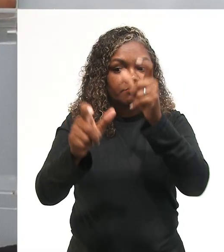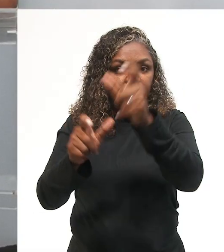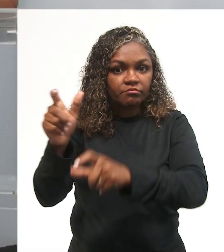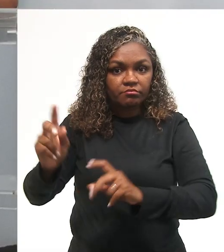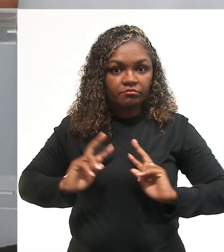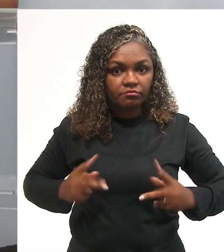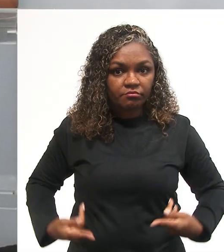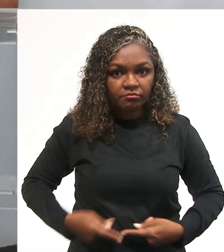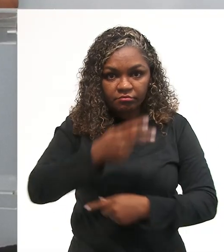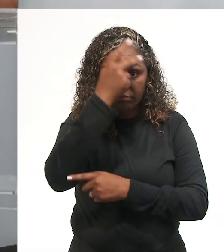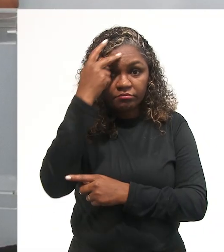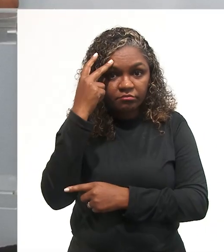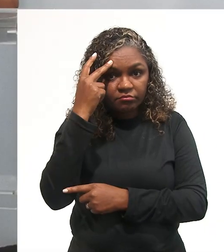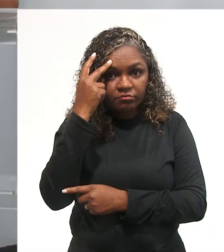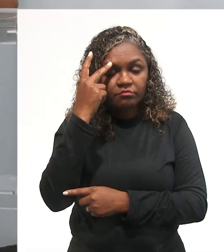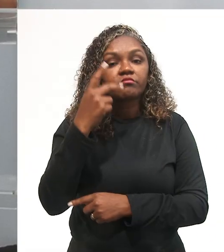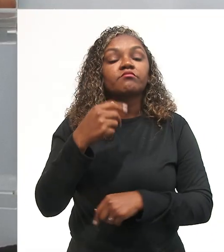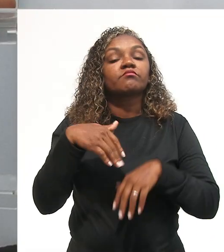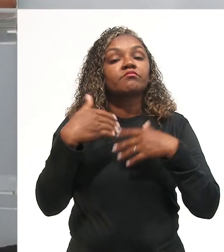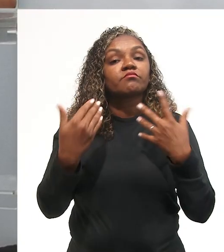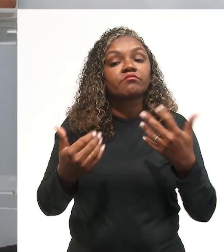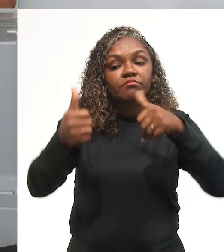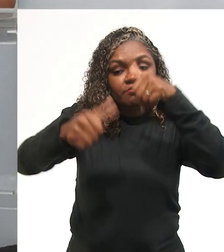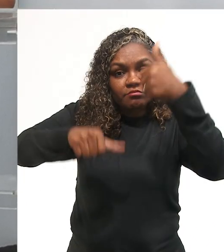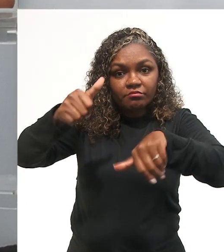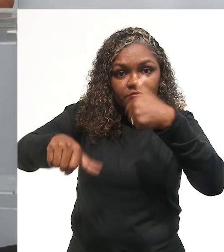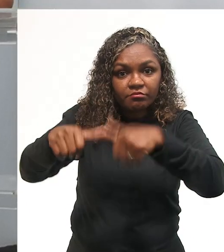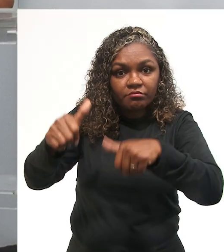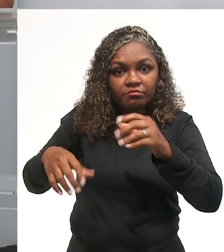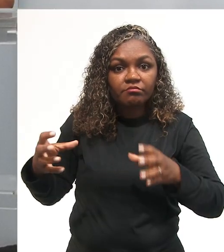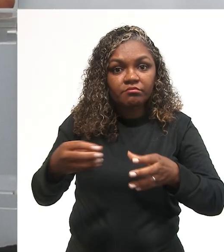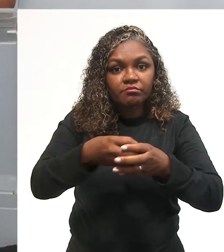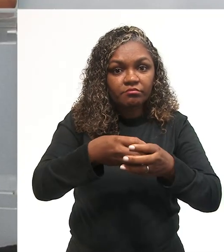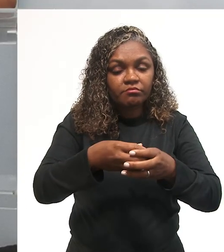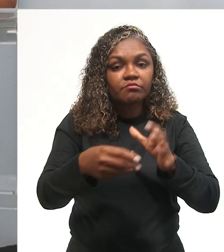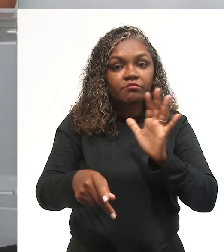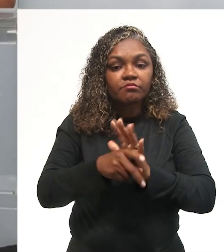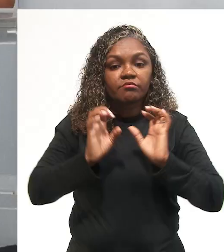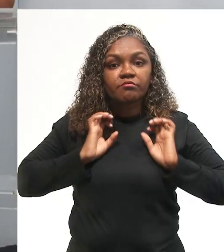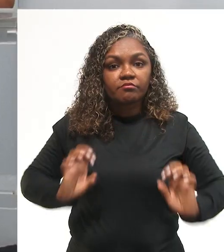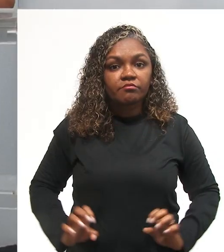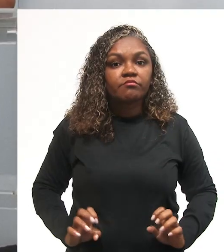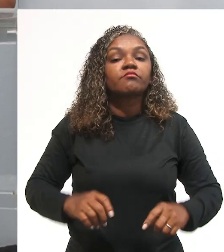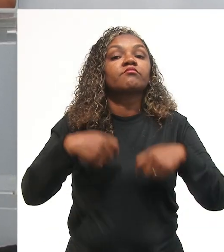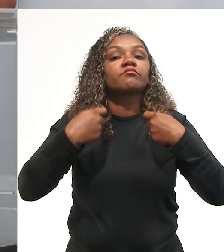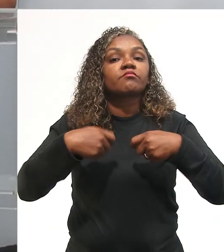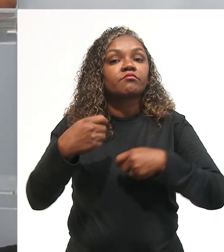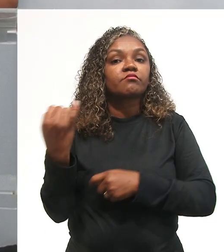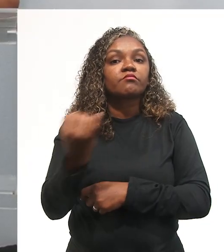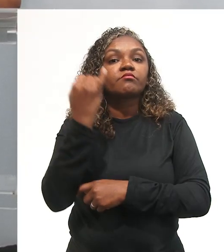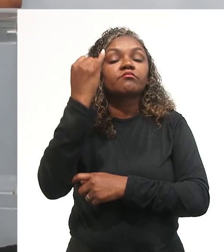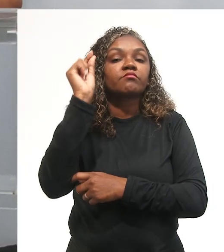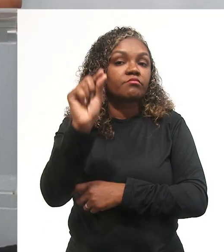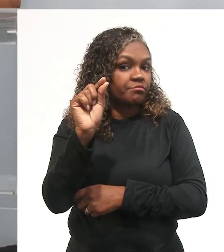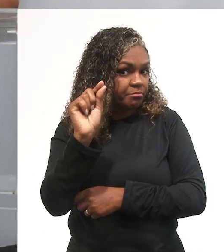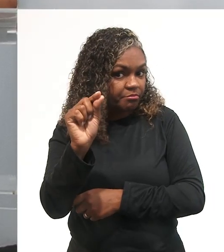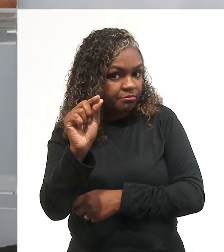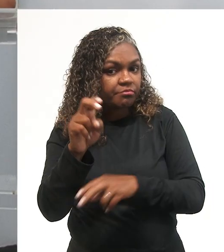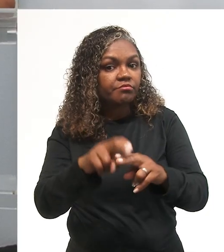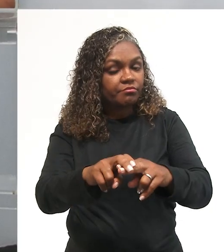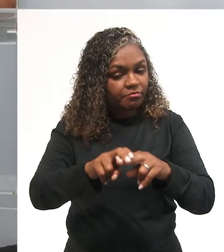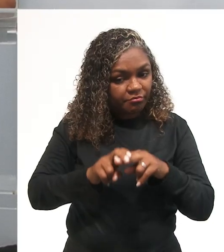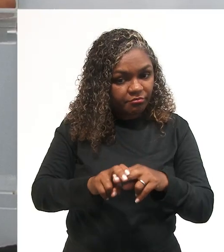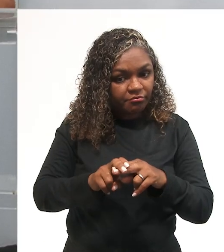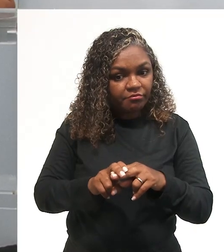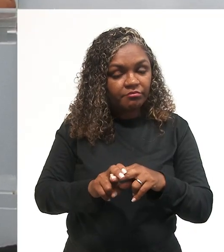né, a avaliação de um comitê de ética ela é importante, né, e ela recai